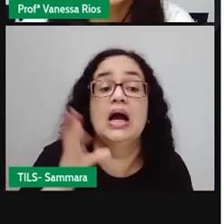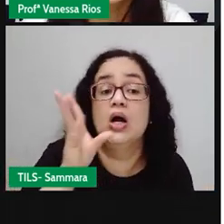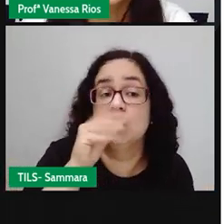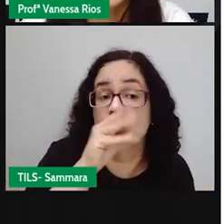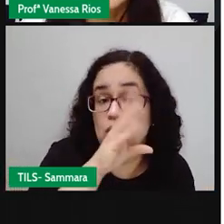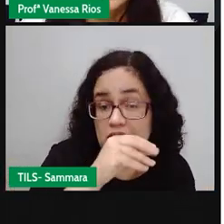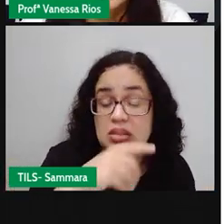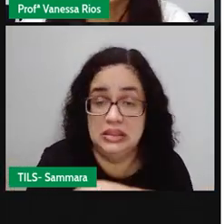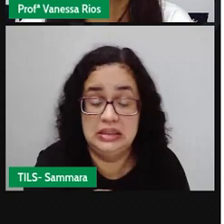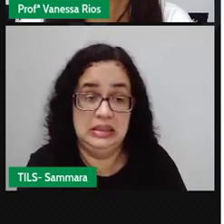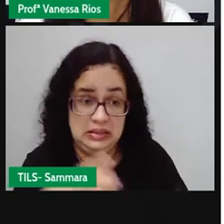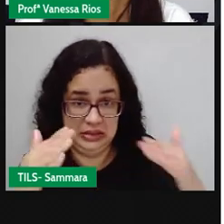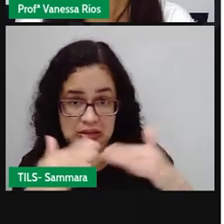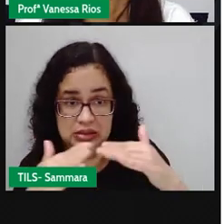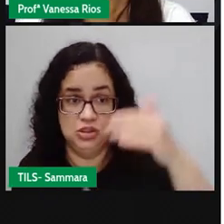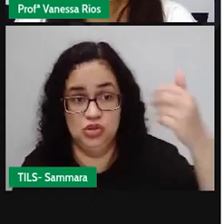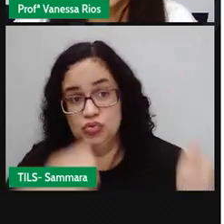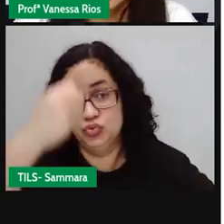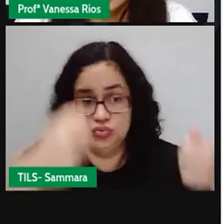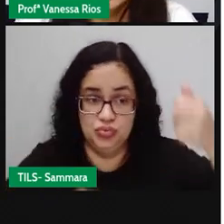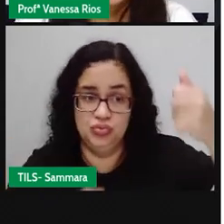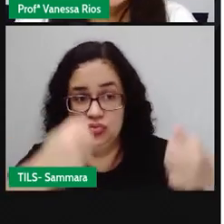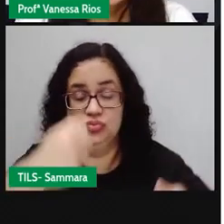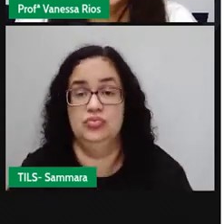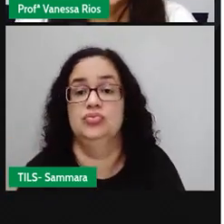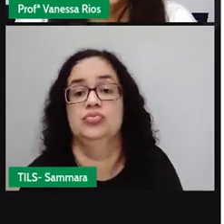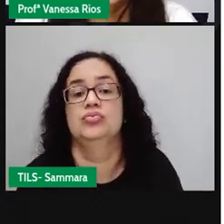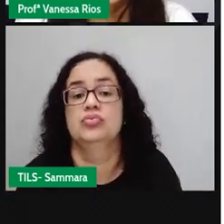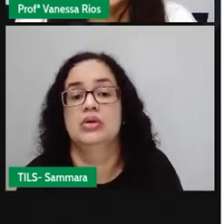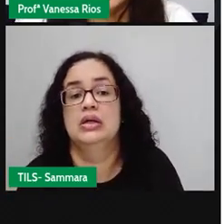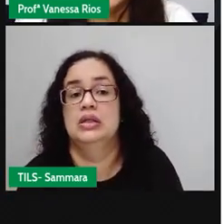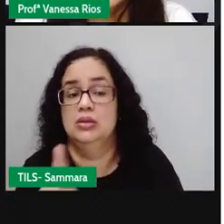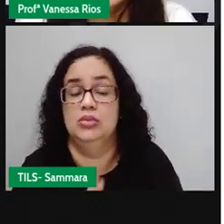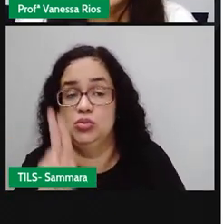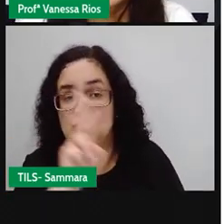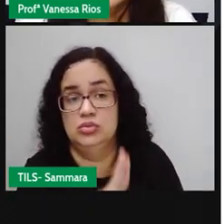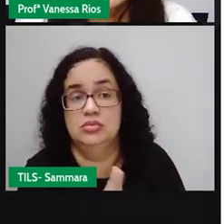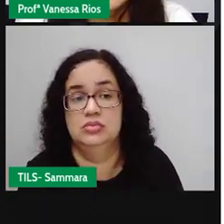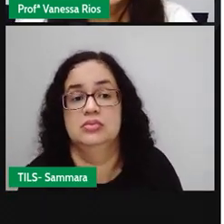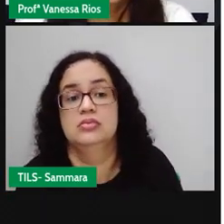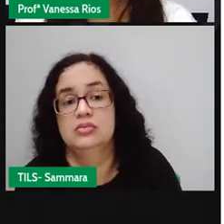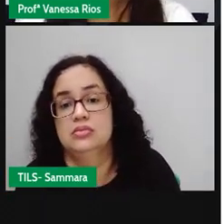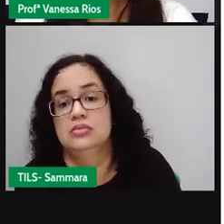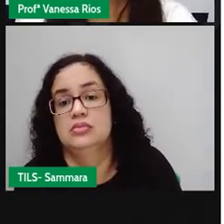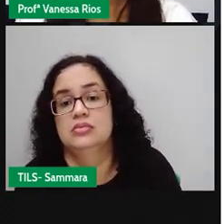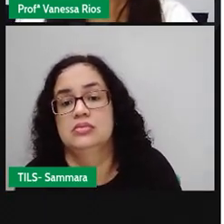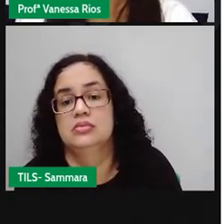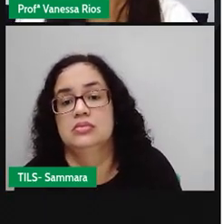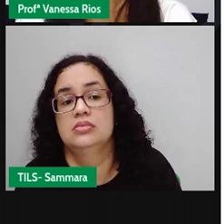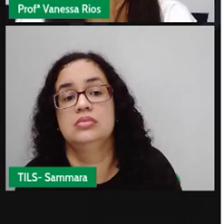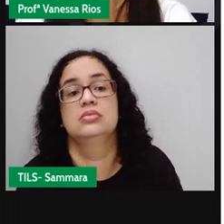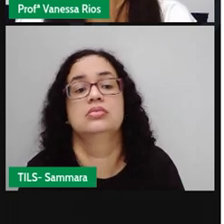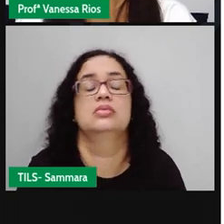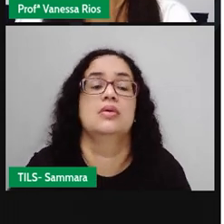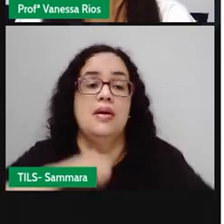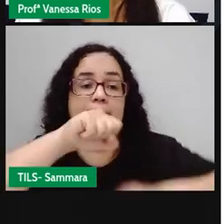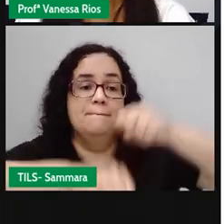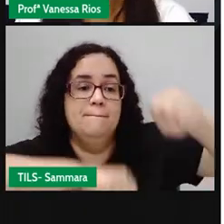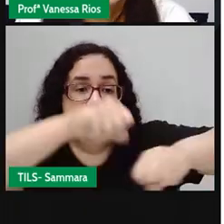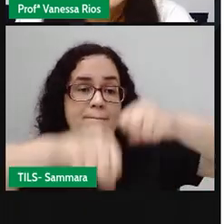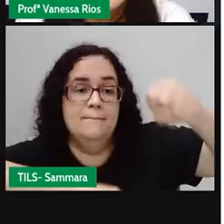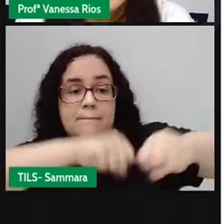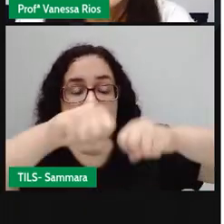também colecionam. Então também utilizam metal. E aí o metal usado num brinquedo de um